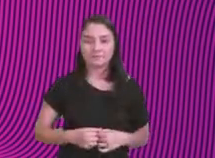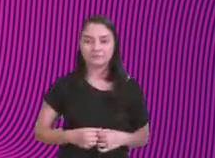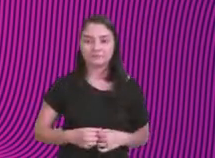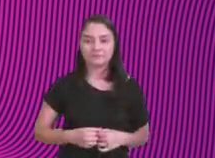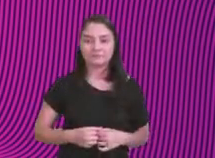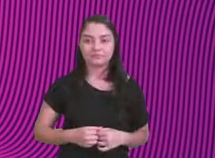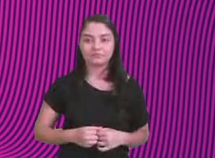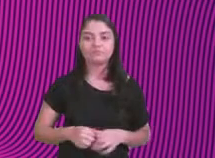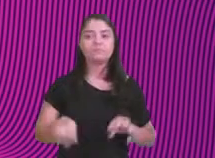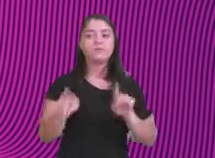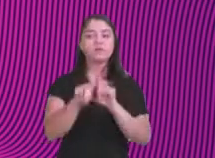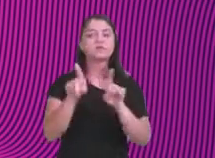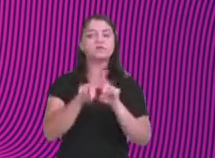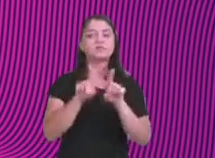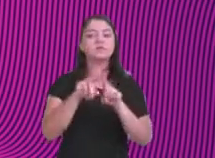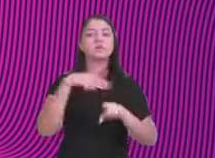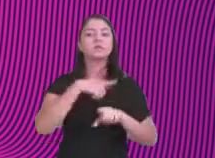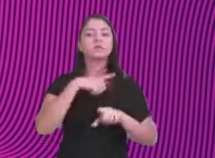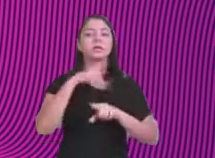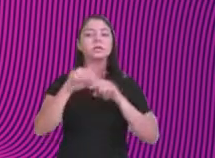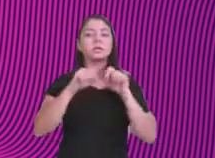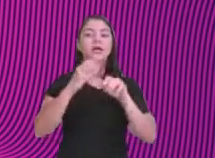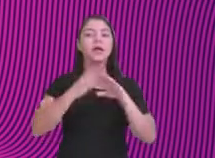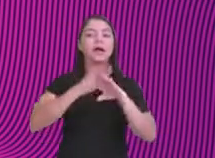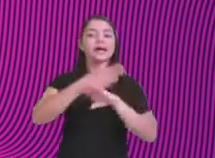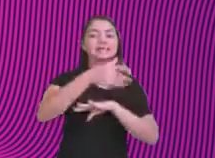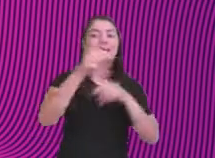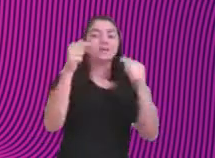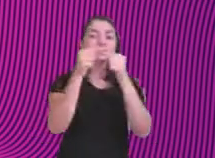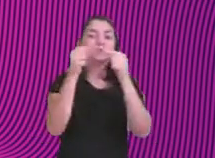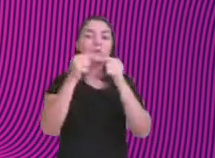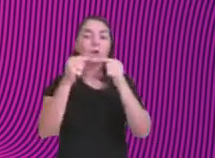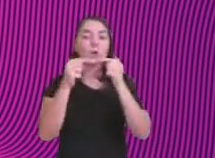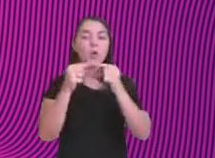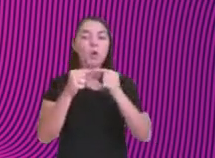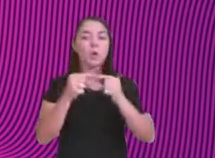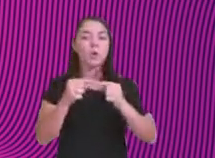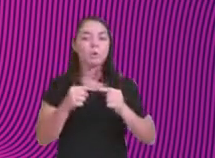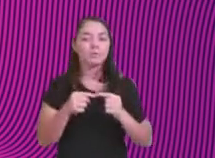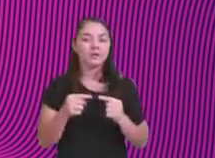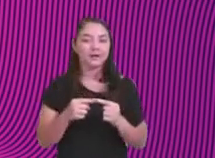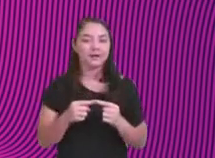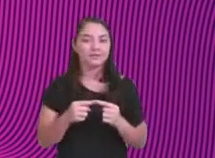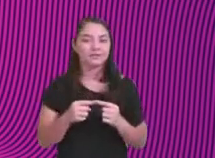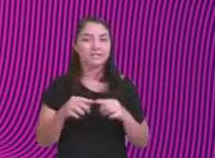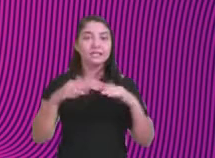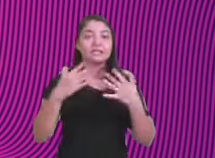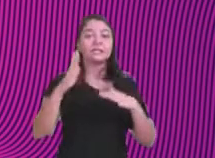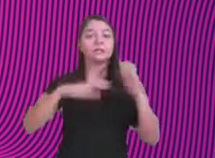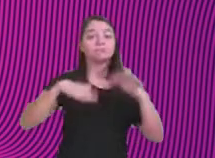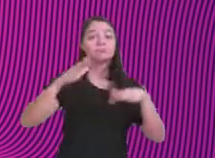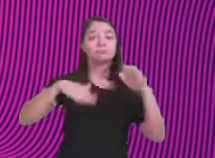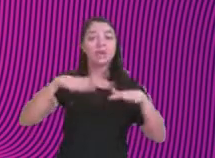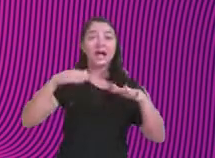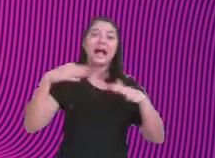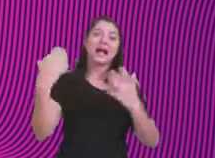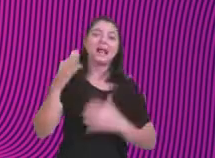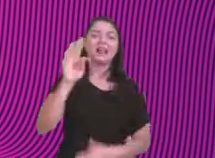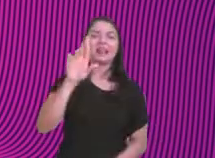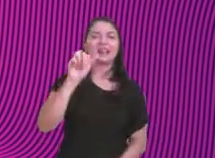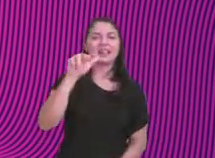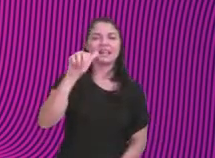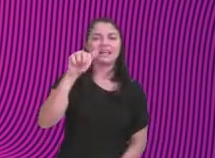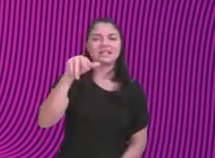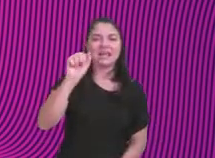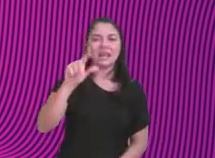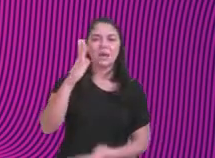publicações utilizando o robô por via transanal. Eu acho que não está totalmente condenada. Se você tiver